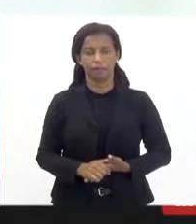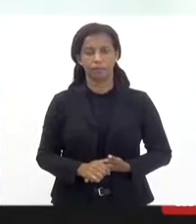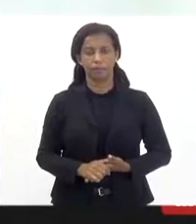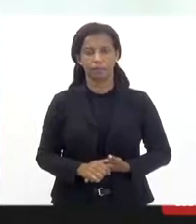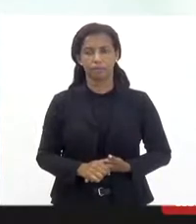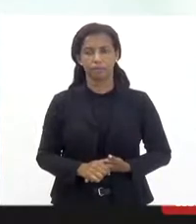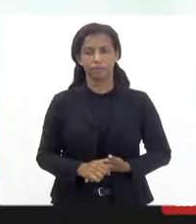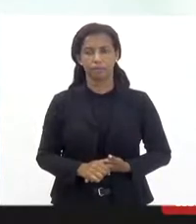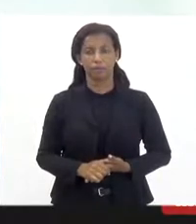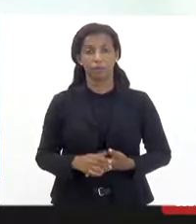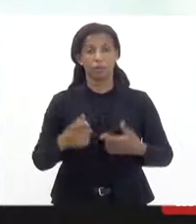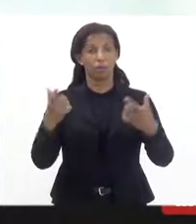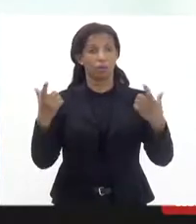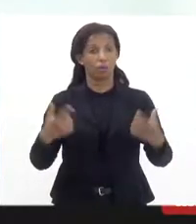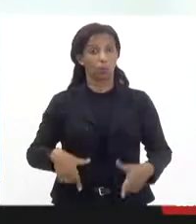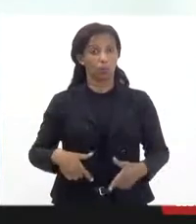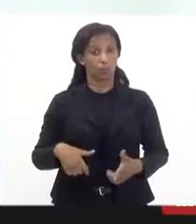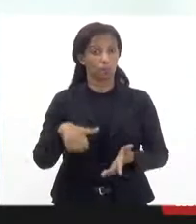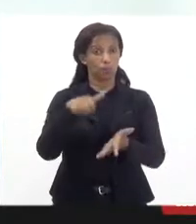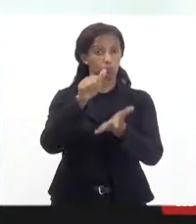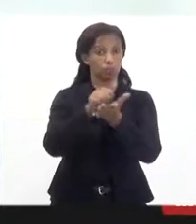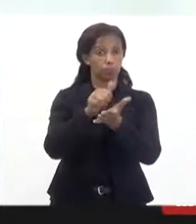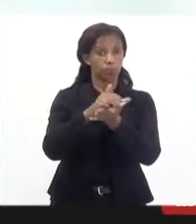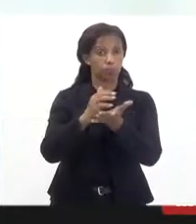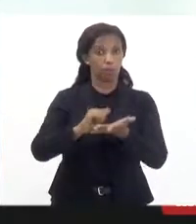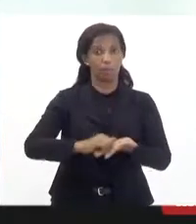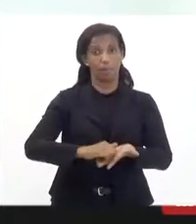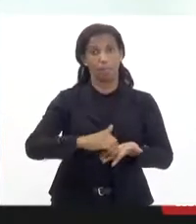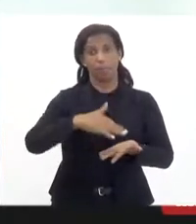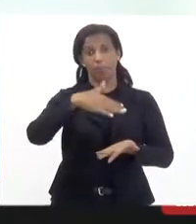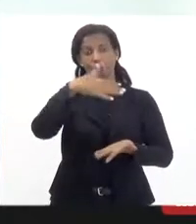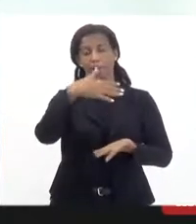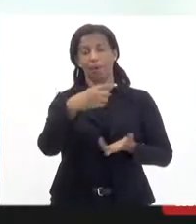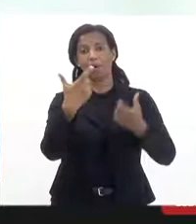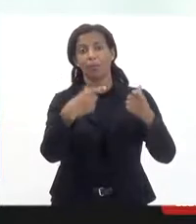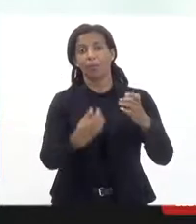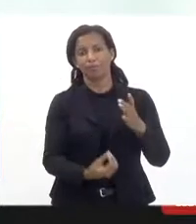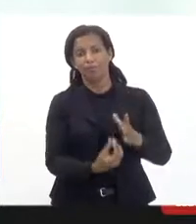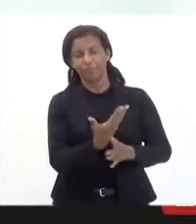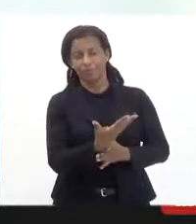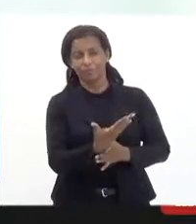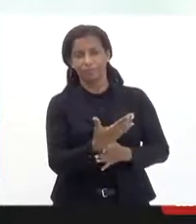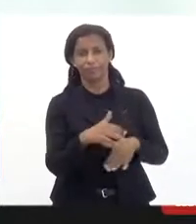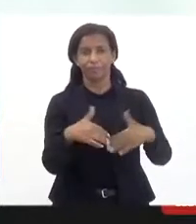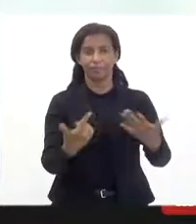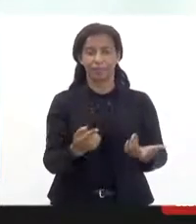de infração se originam, né? Quer seja